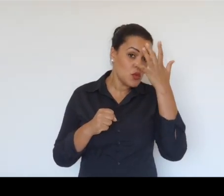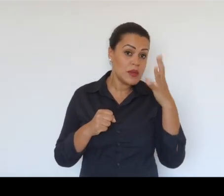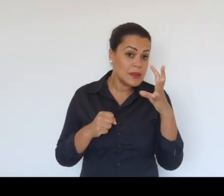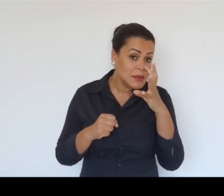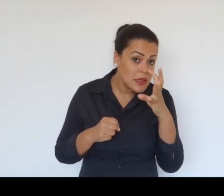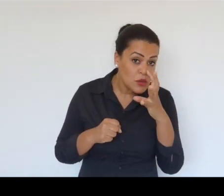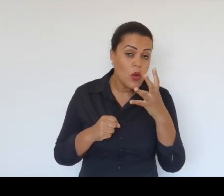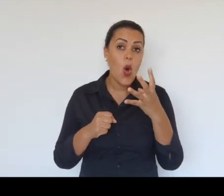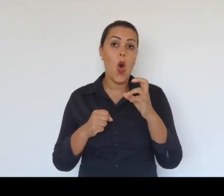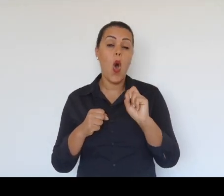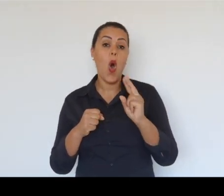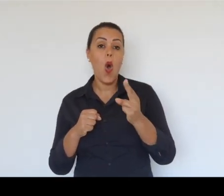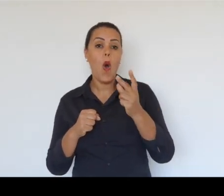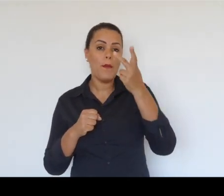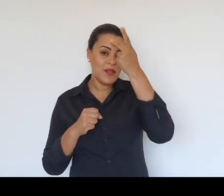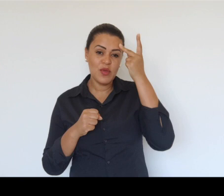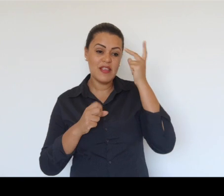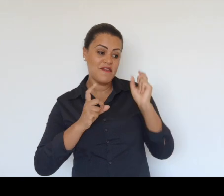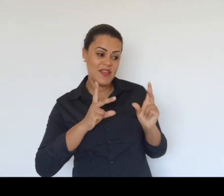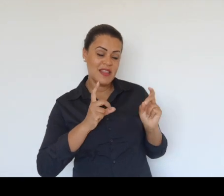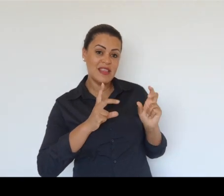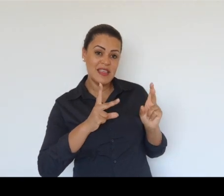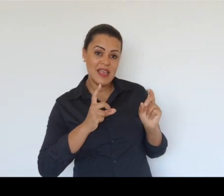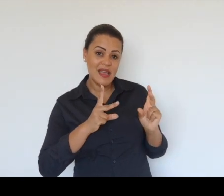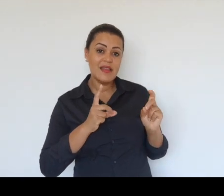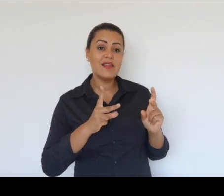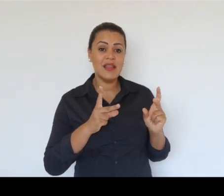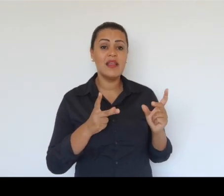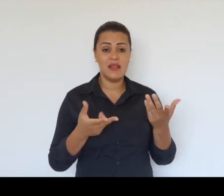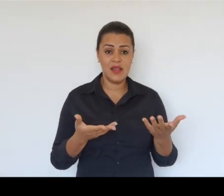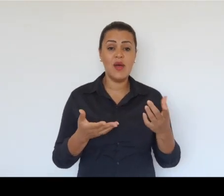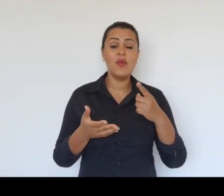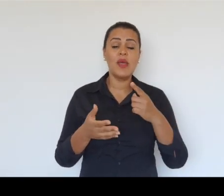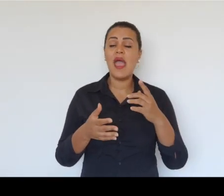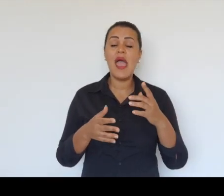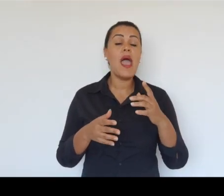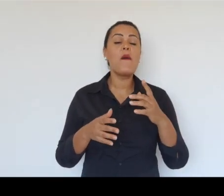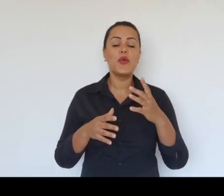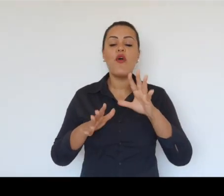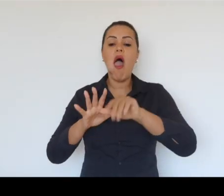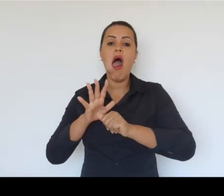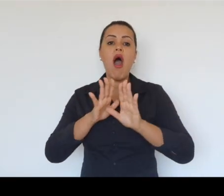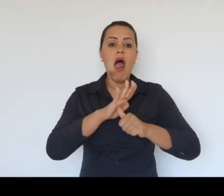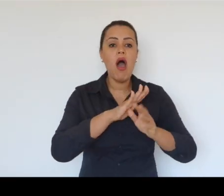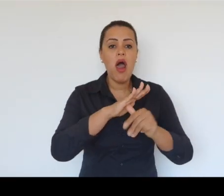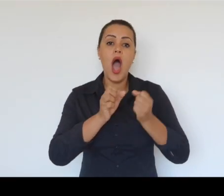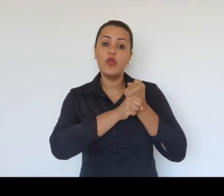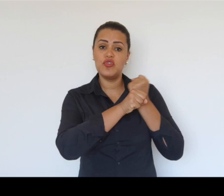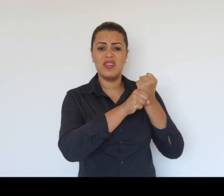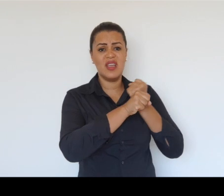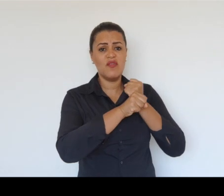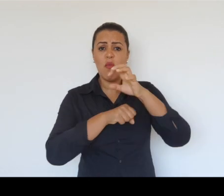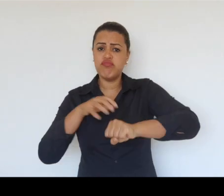alguém que sabia onde revendê-los, e dessa maneira que muitos sambaquis foram saqueados ao longo da história, né?